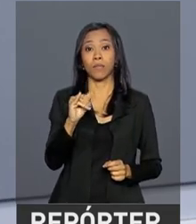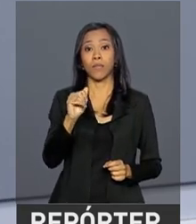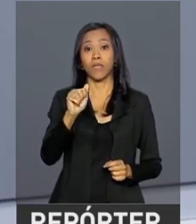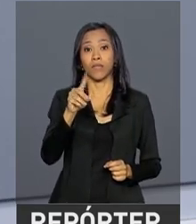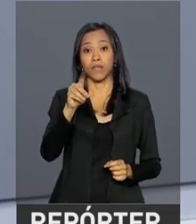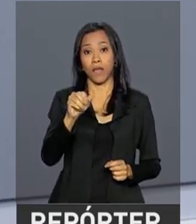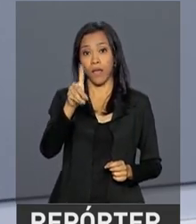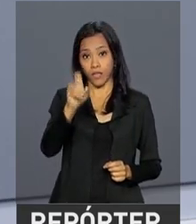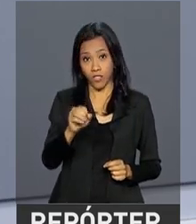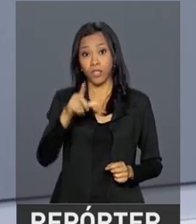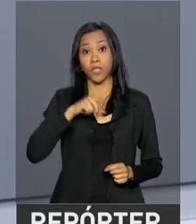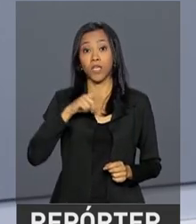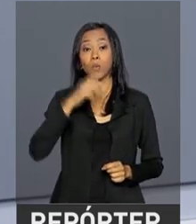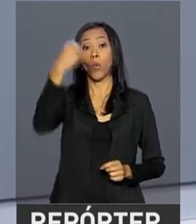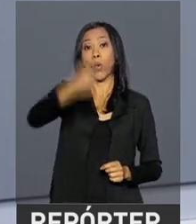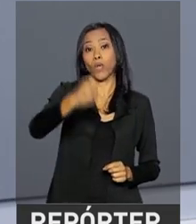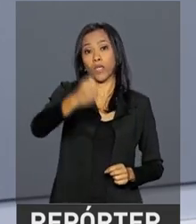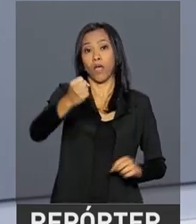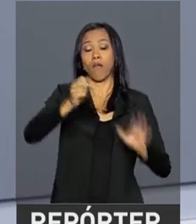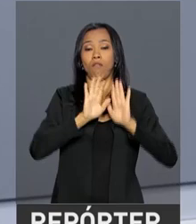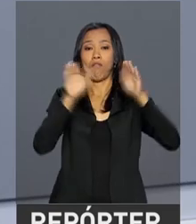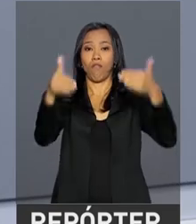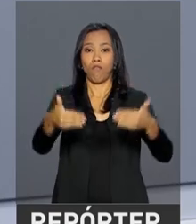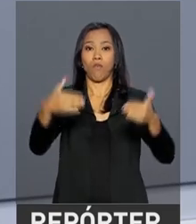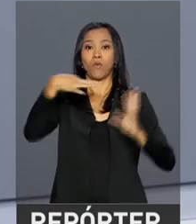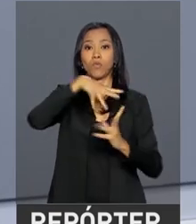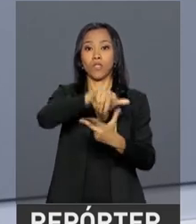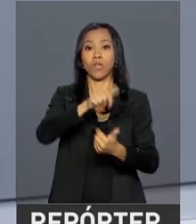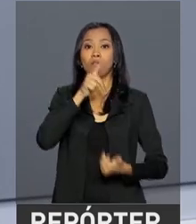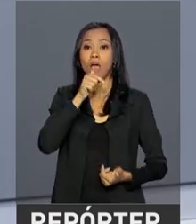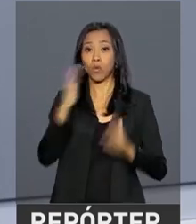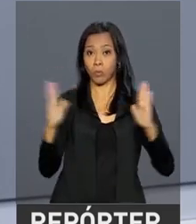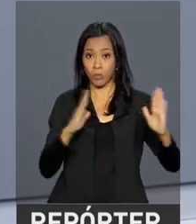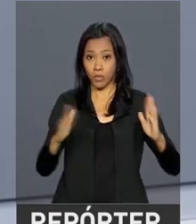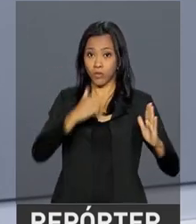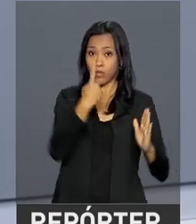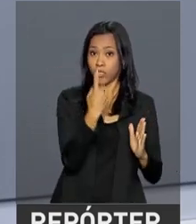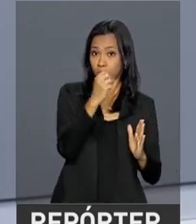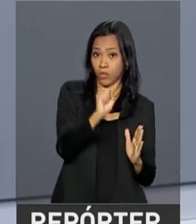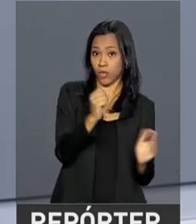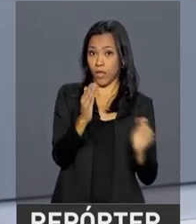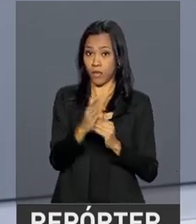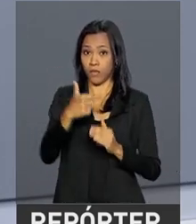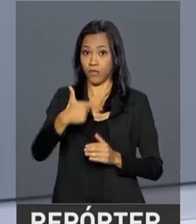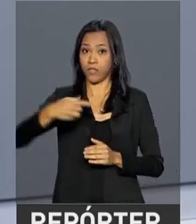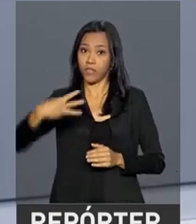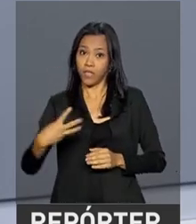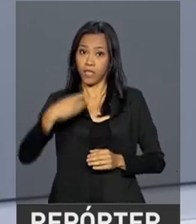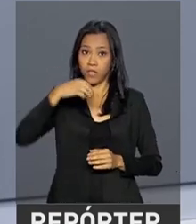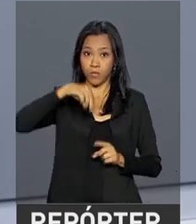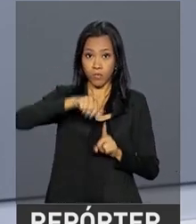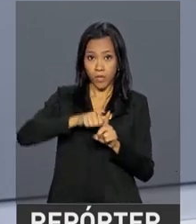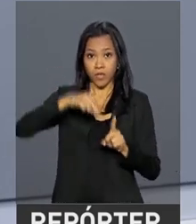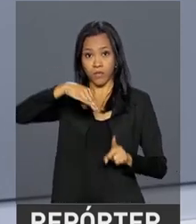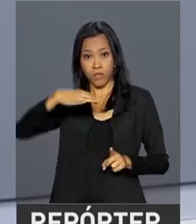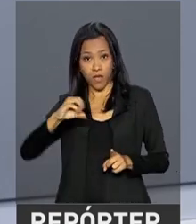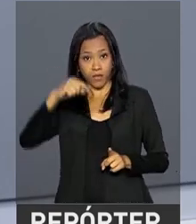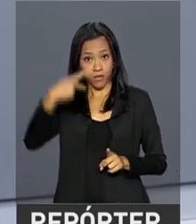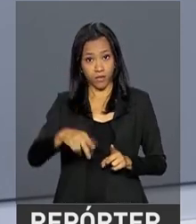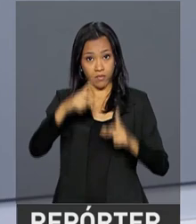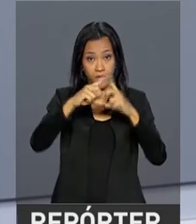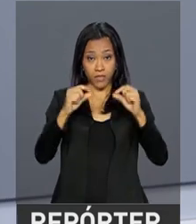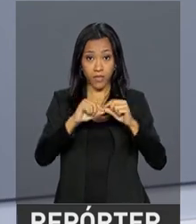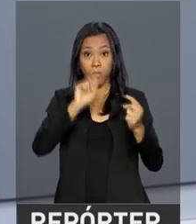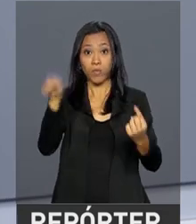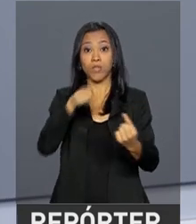Fórum Mundial da Água, que será realizado de 18 a 23 de março aqui em Brasília. O fórum tem entre os objetivos